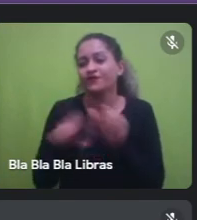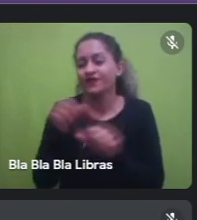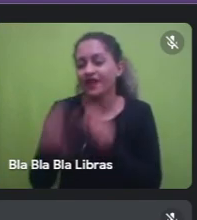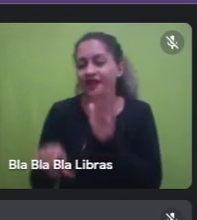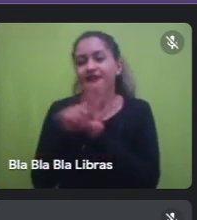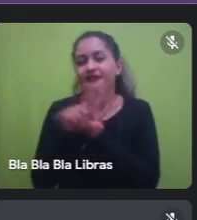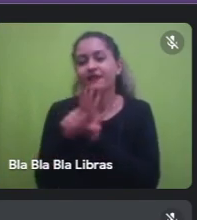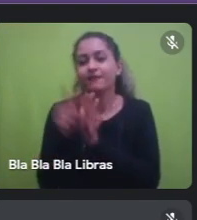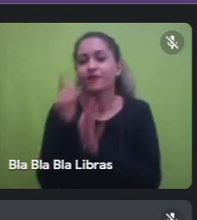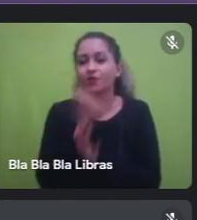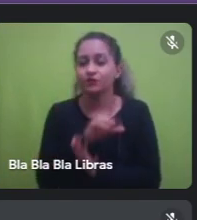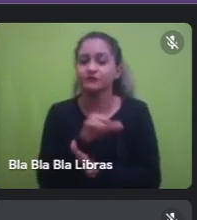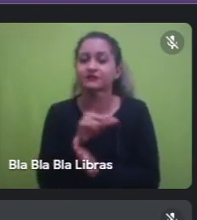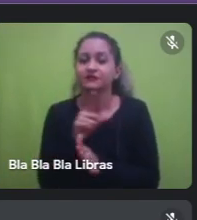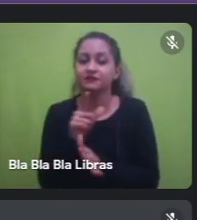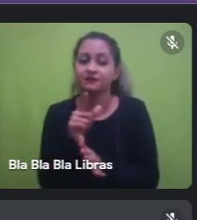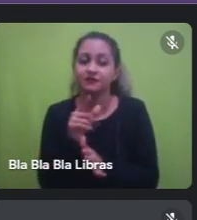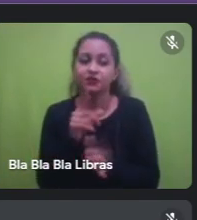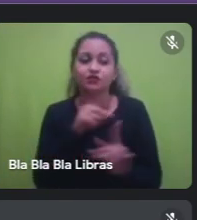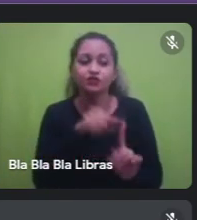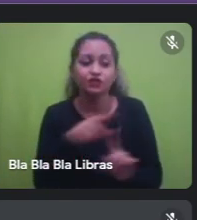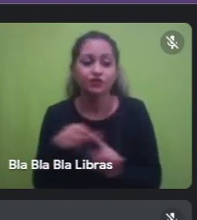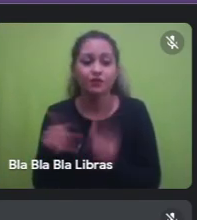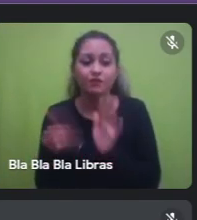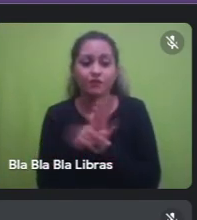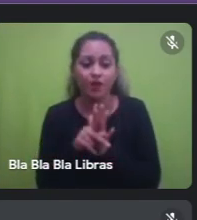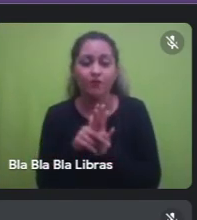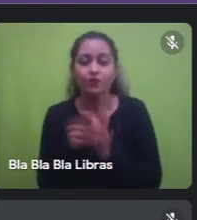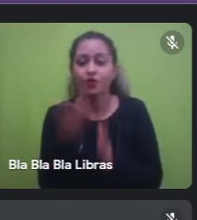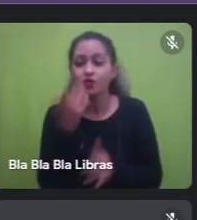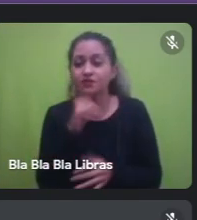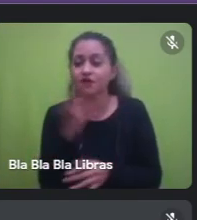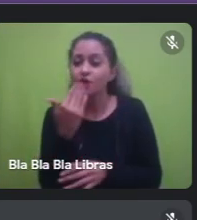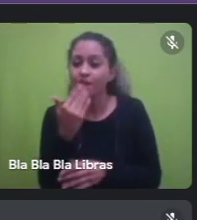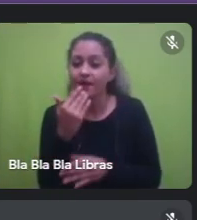o nível aceitável, por exemplo, o nível semanal de ingestão de mercúrio.